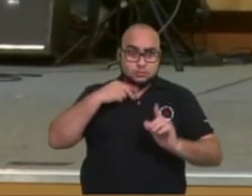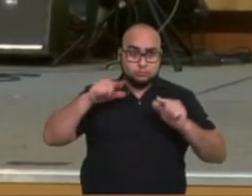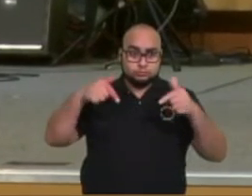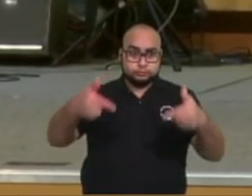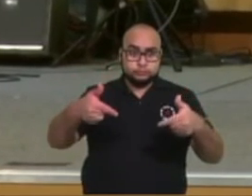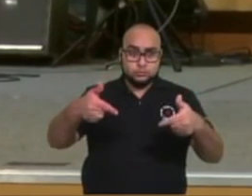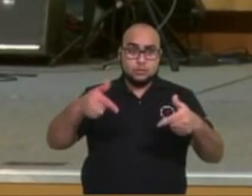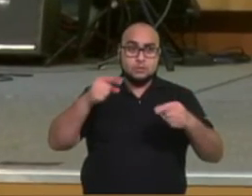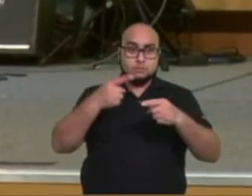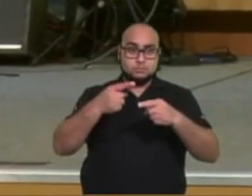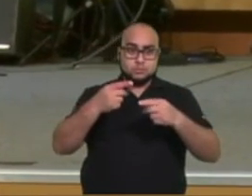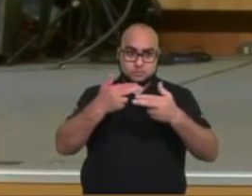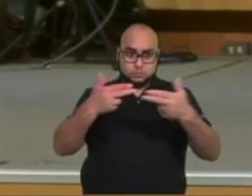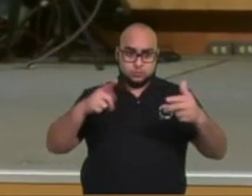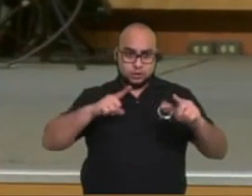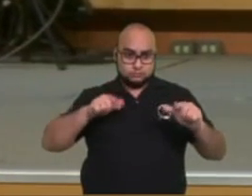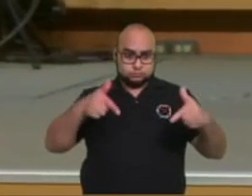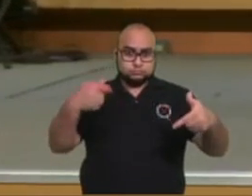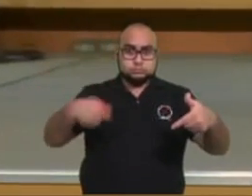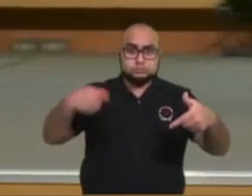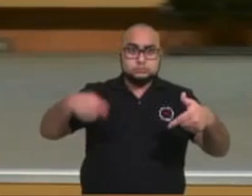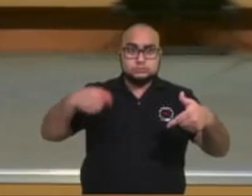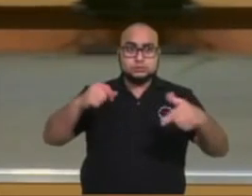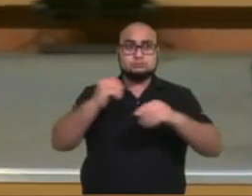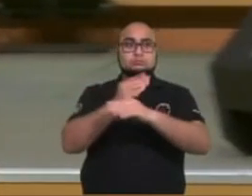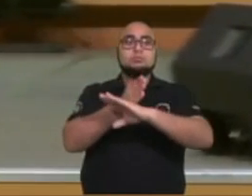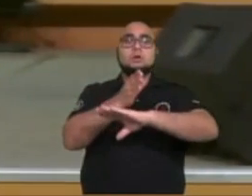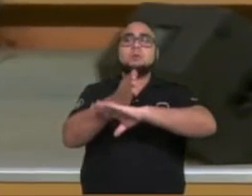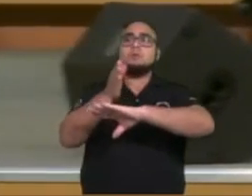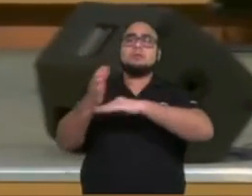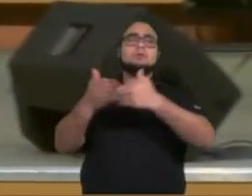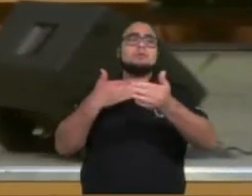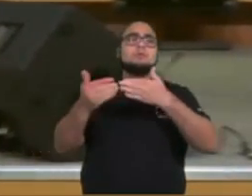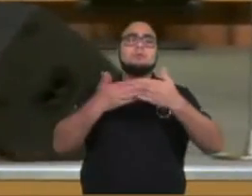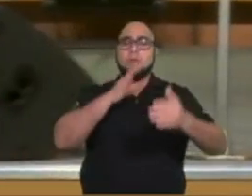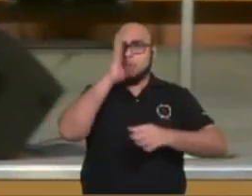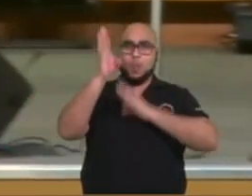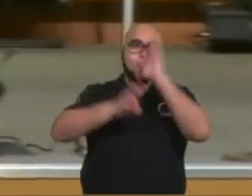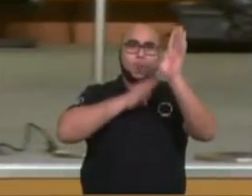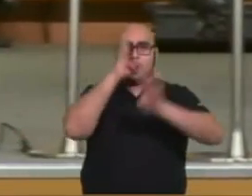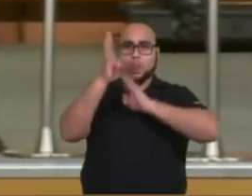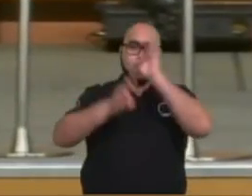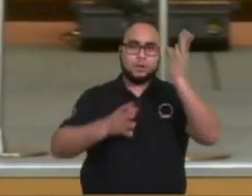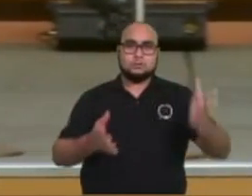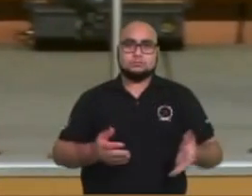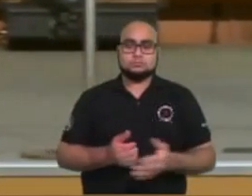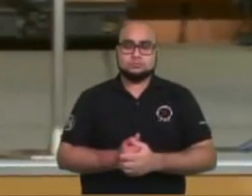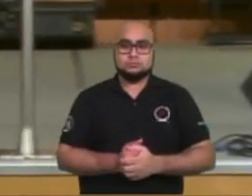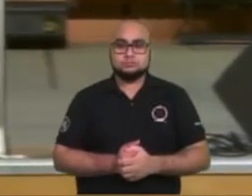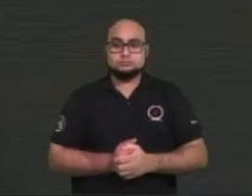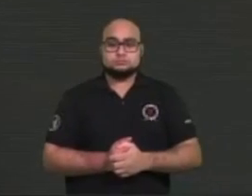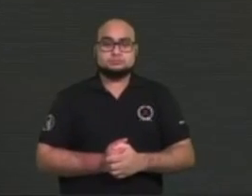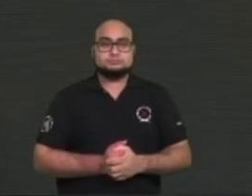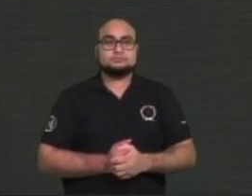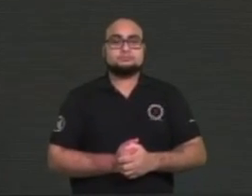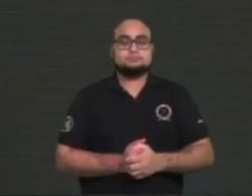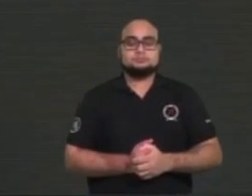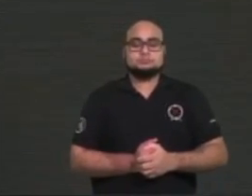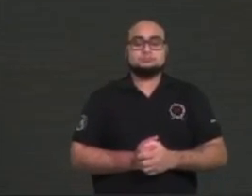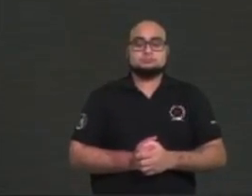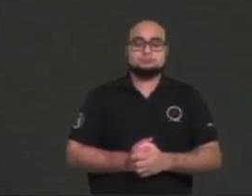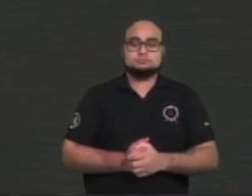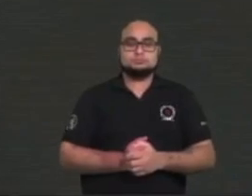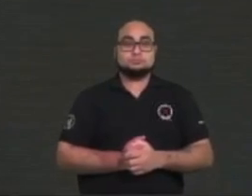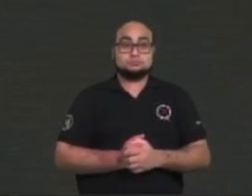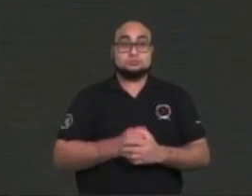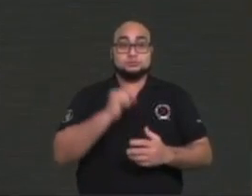parte que você que tem que fazer e você vai entrar em qualquer coisa que aparece aí qualquer coisa em qualquer coisa os dois